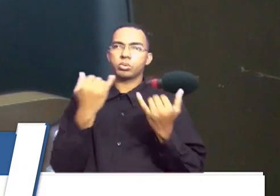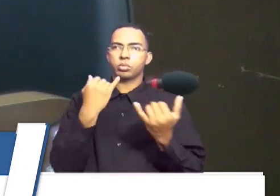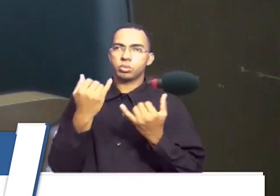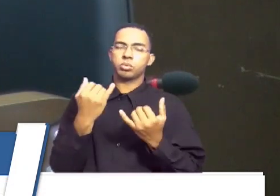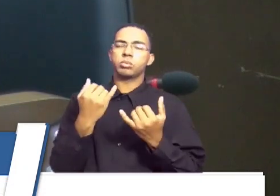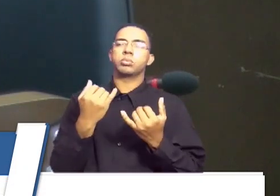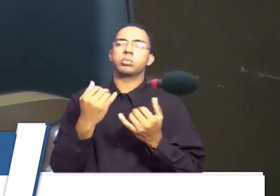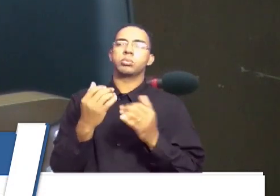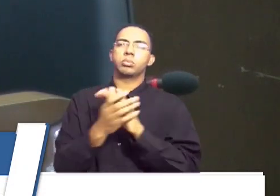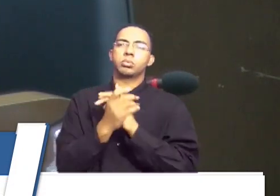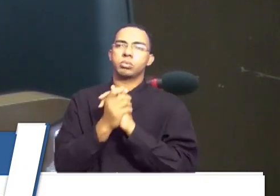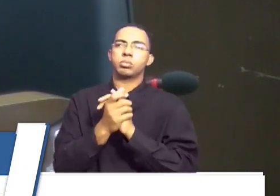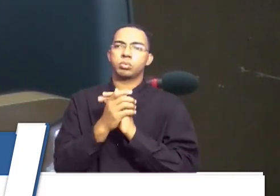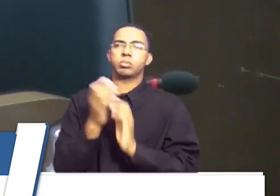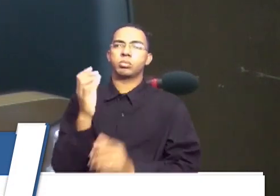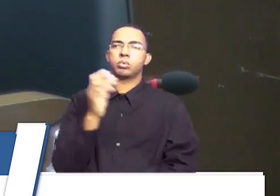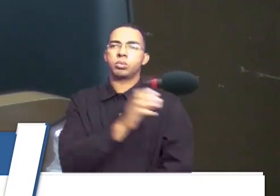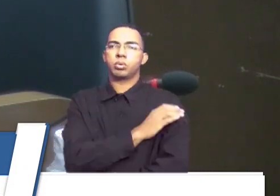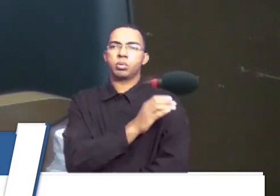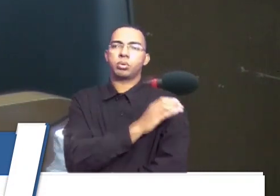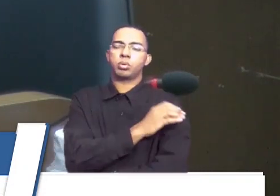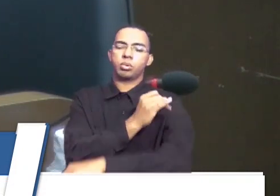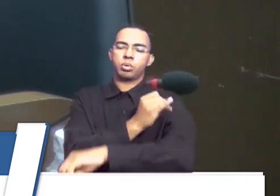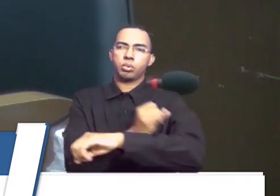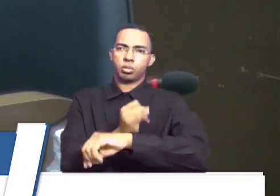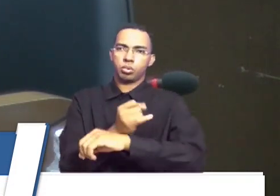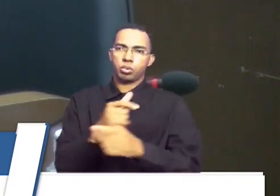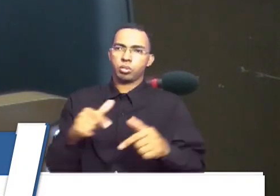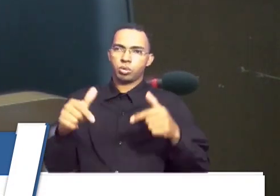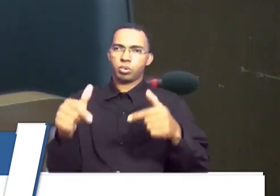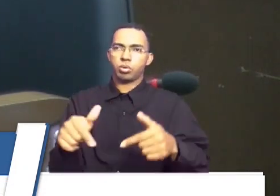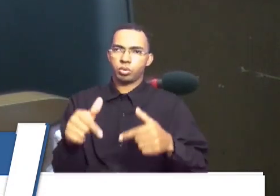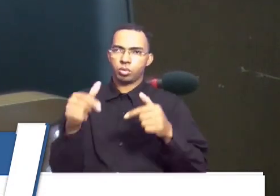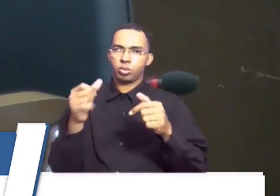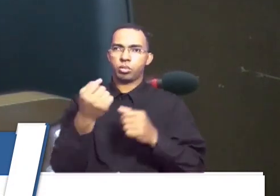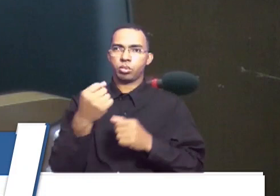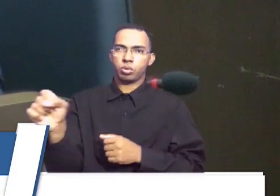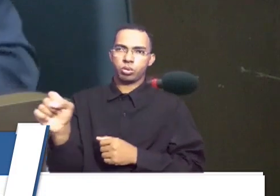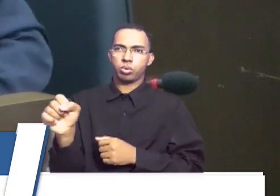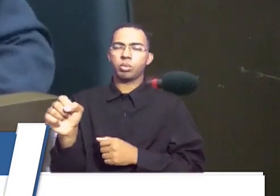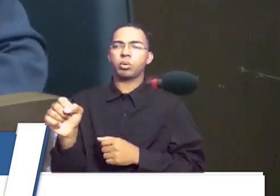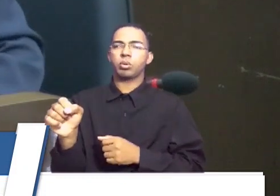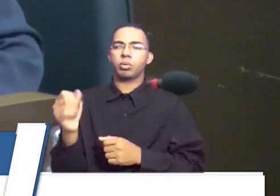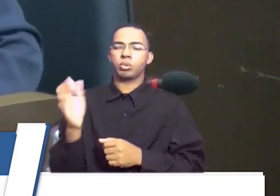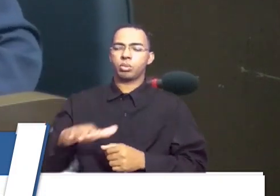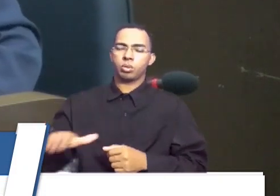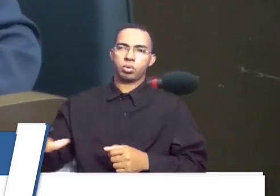o Claudinei e o Hilton pela luta constante em defesa das crianças